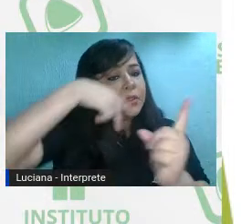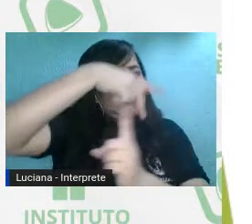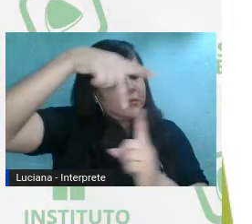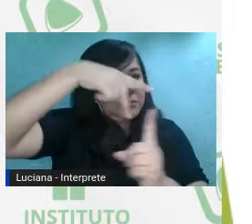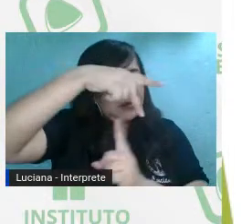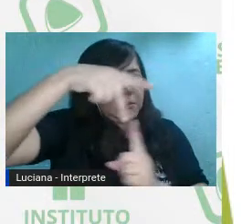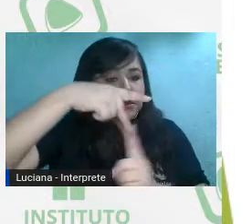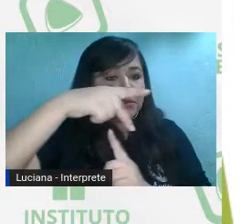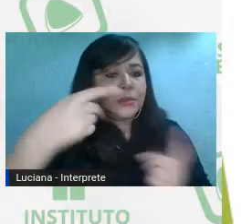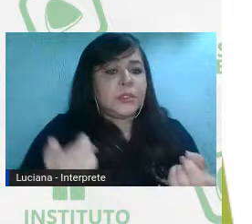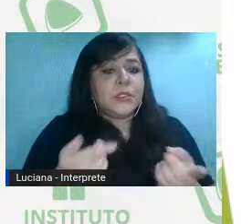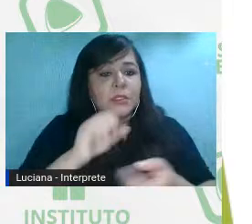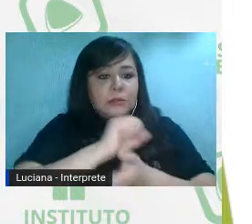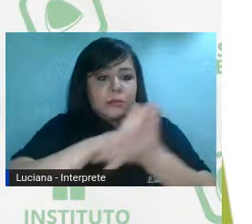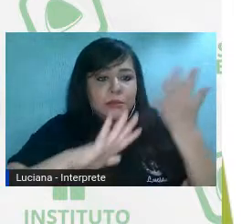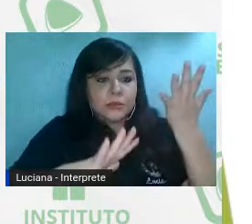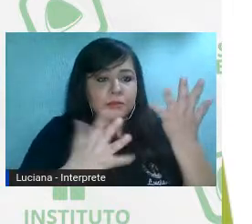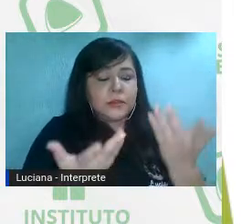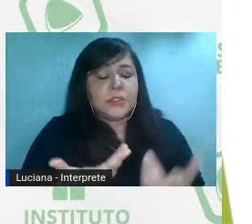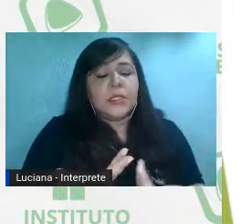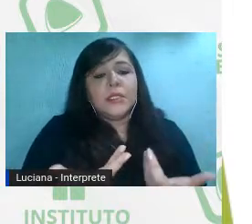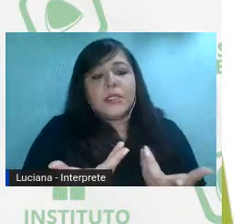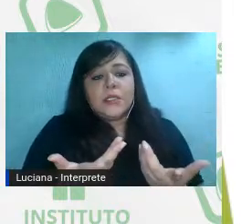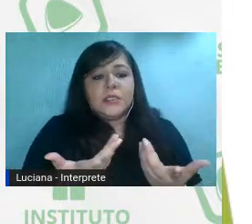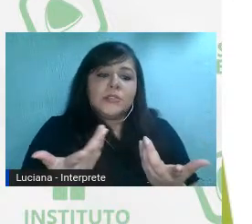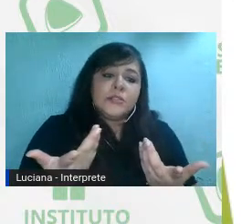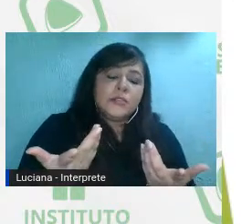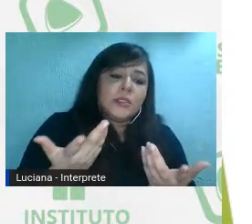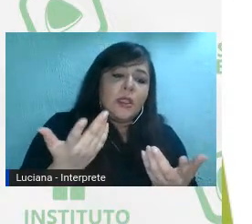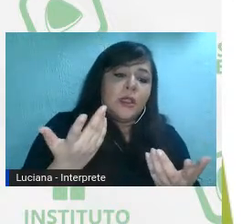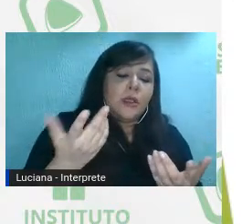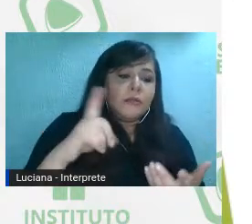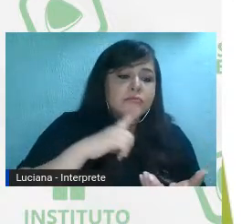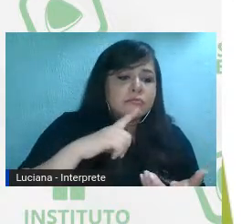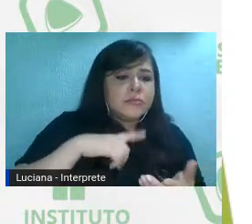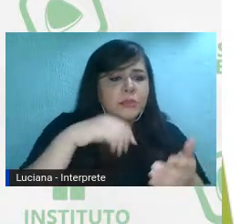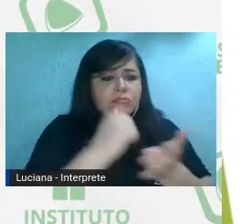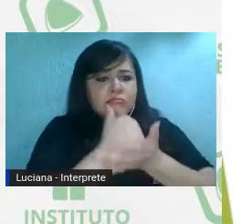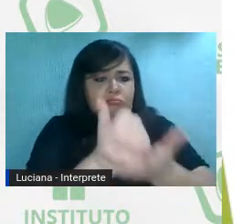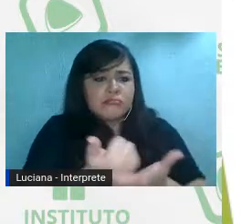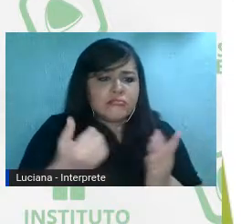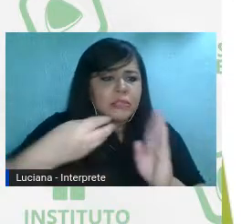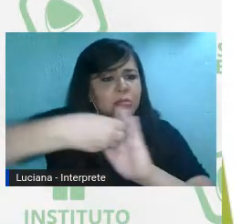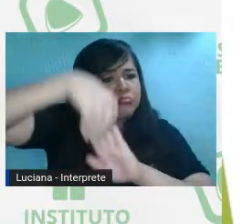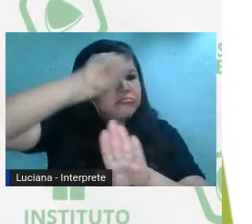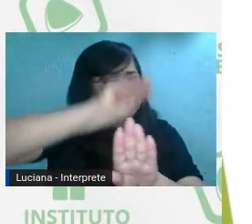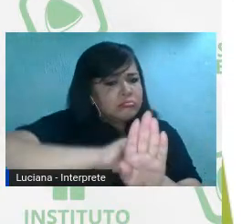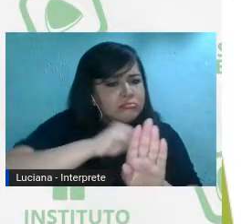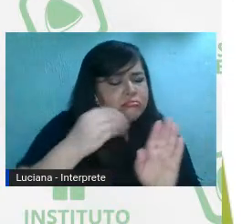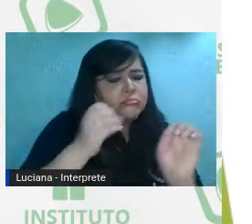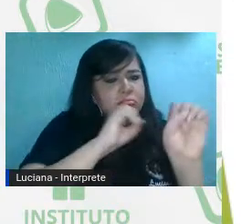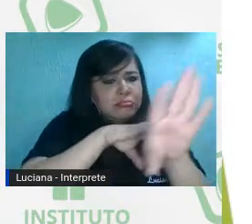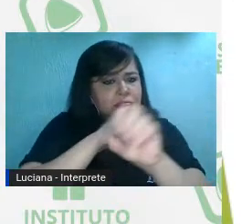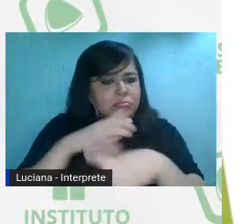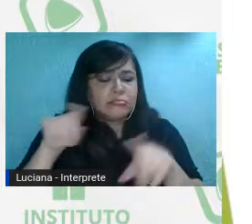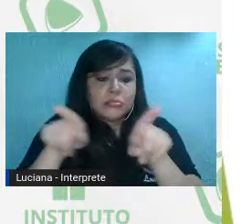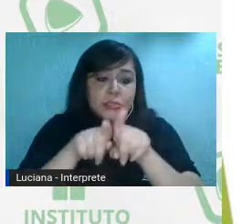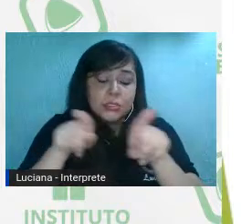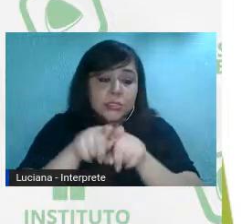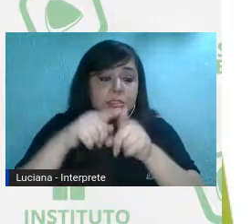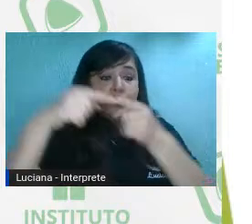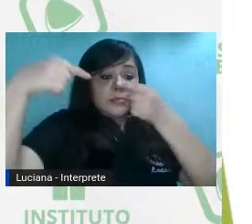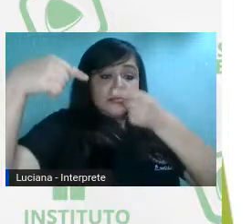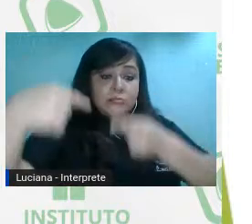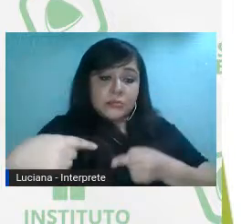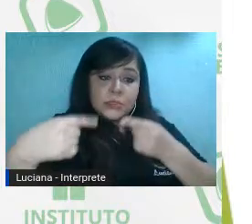essa atividade, ela proporcionou para a gente uma criação de planejamento escolar, né? Ela trouxe desafios às pibidianas e